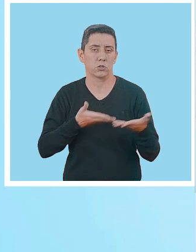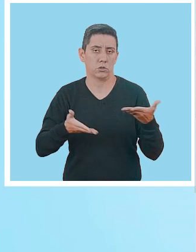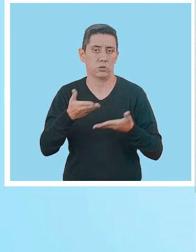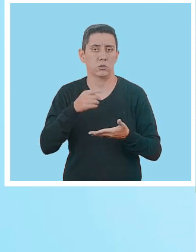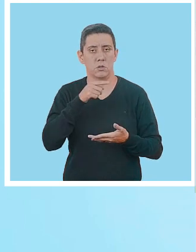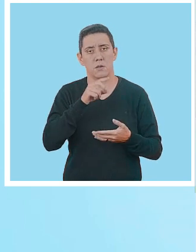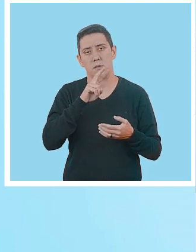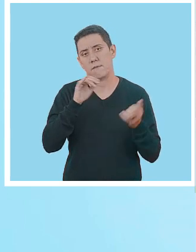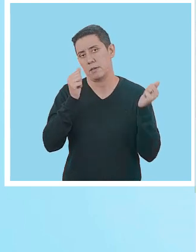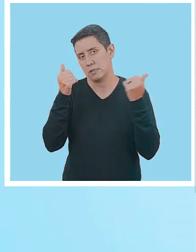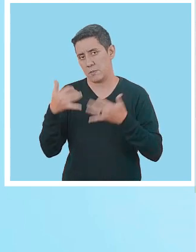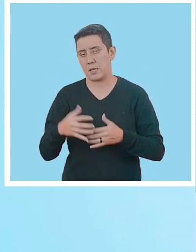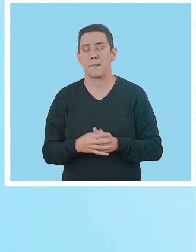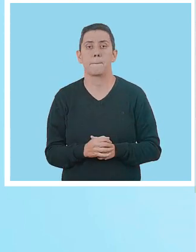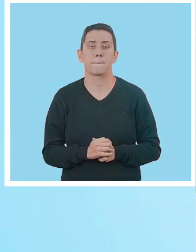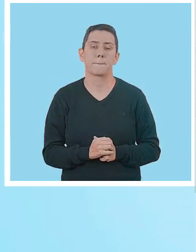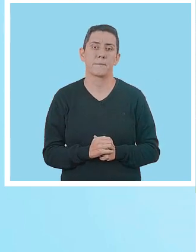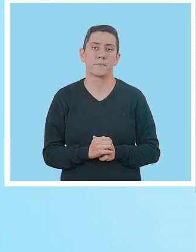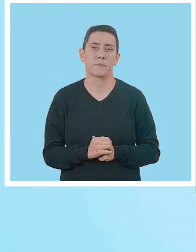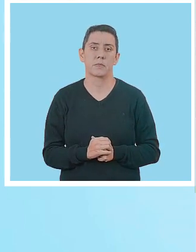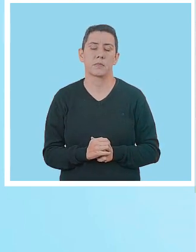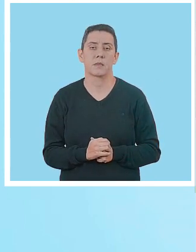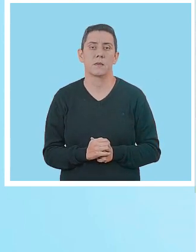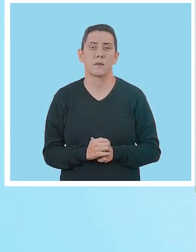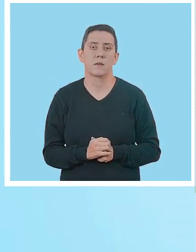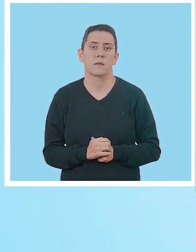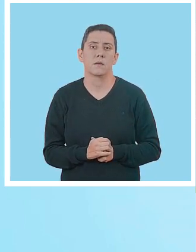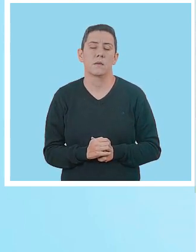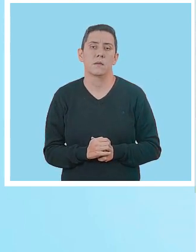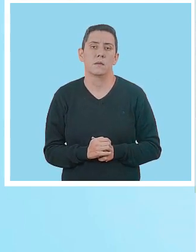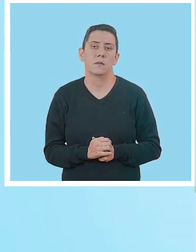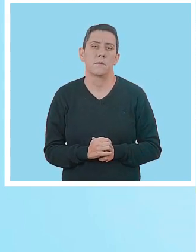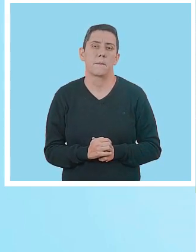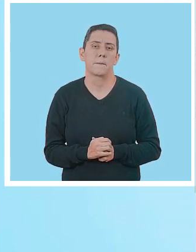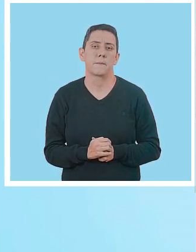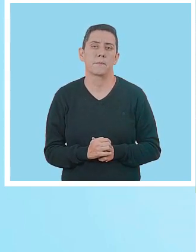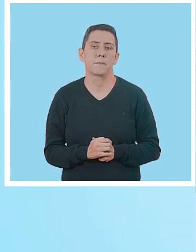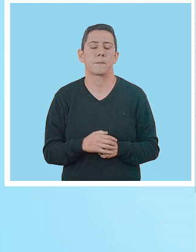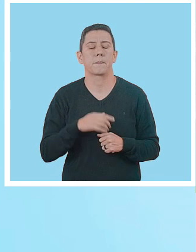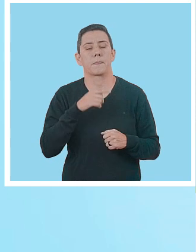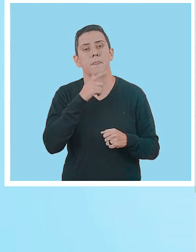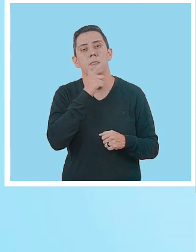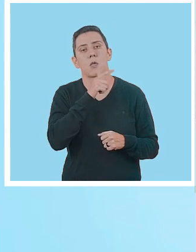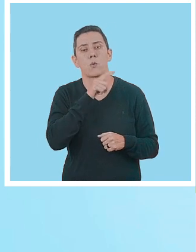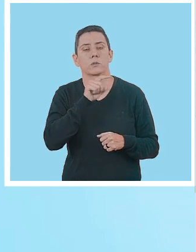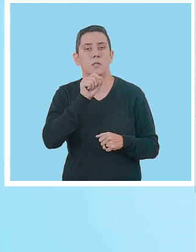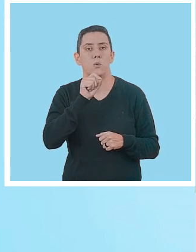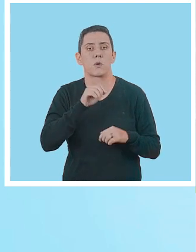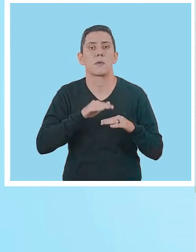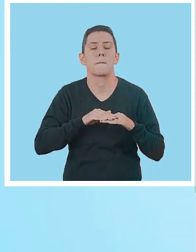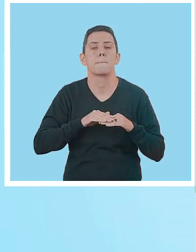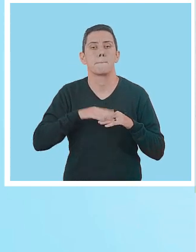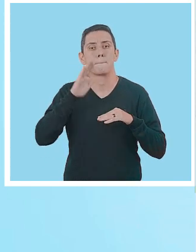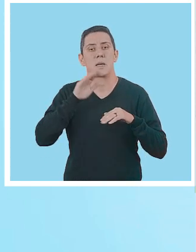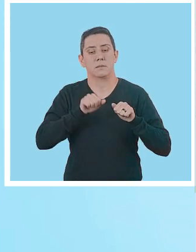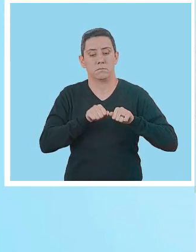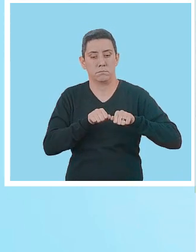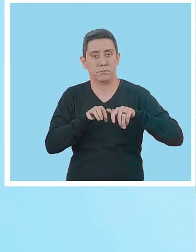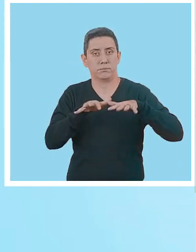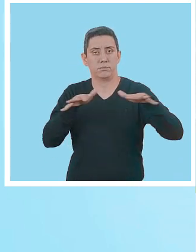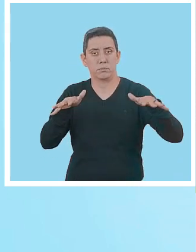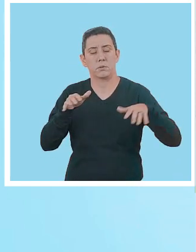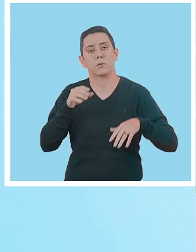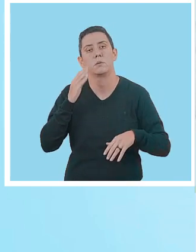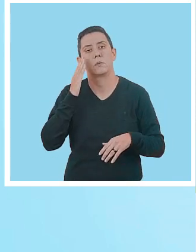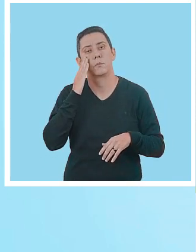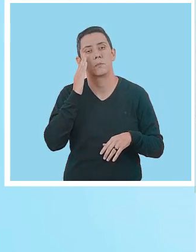explicar na sequência sobre isso mas ela gera crédito para mais clientes né sejam seja por exemplo por meio de